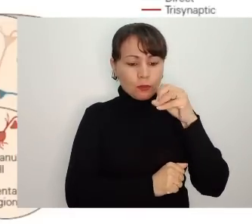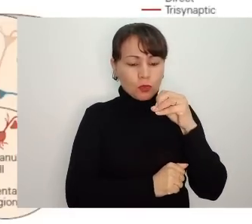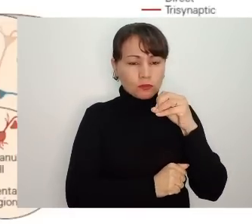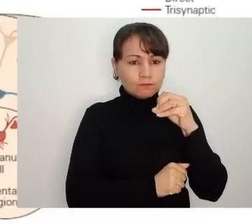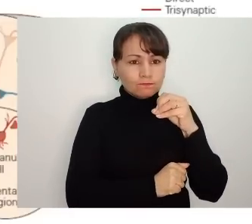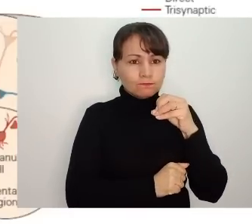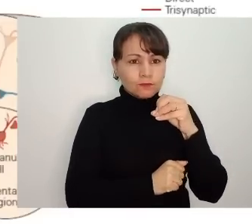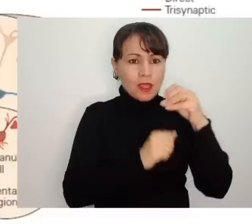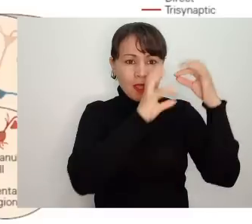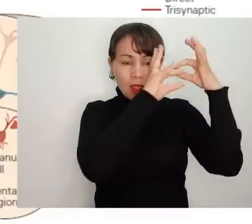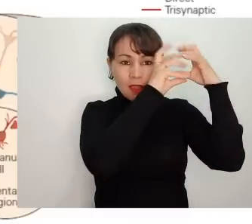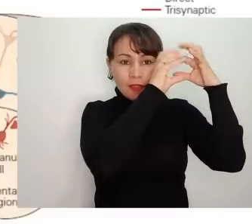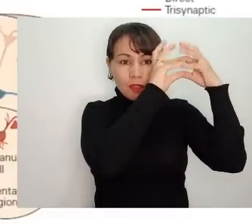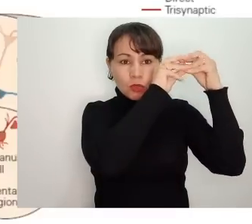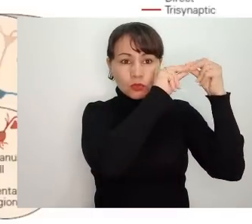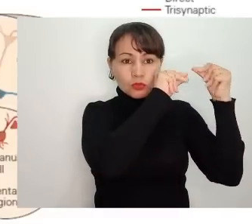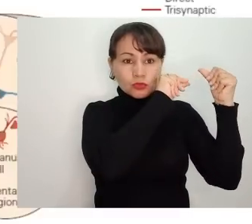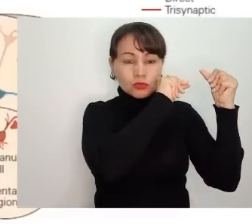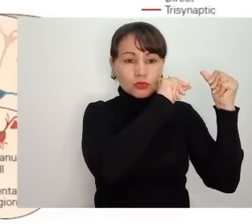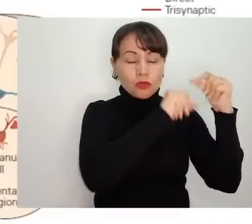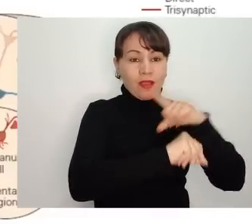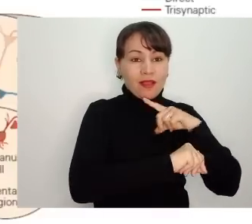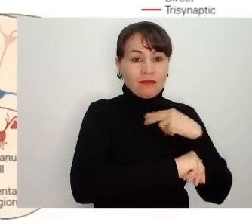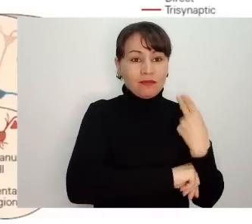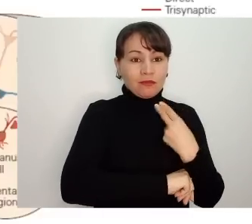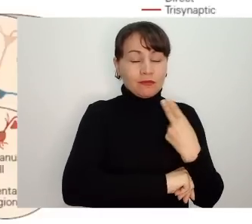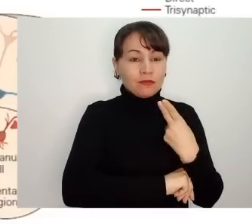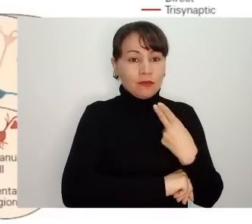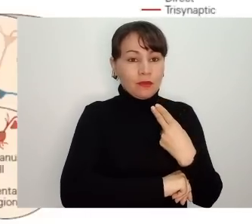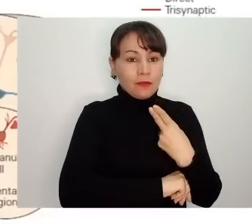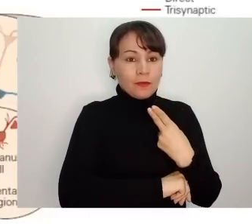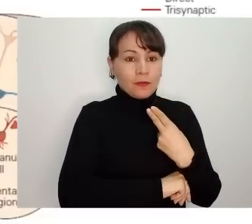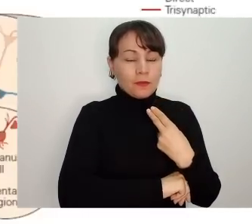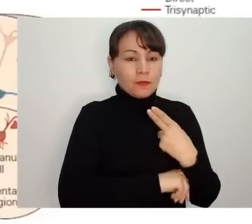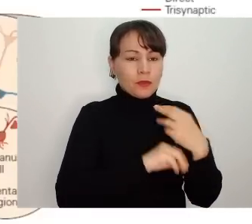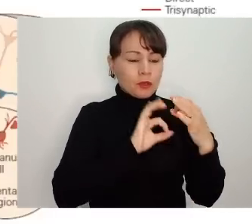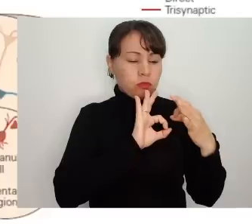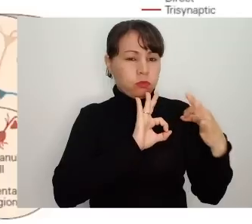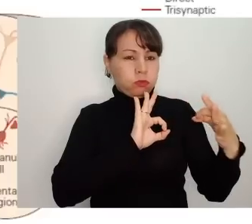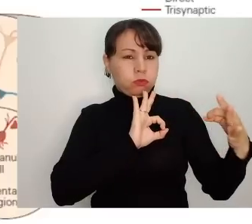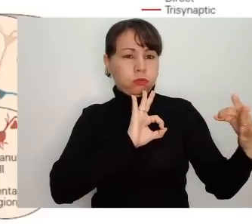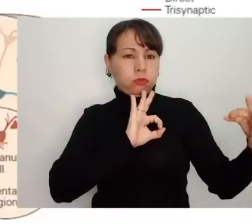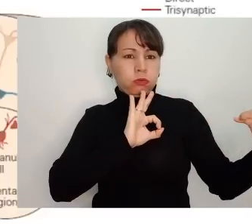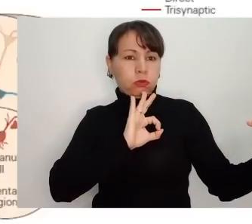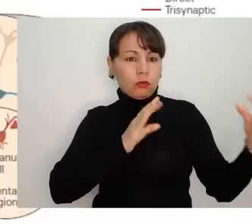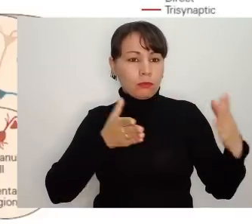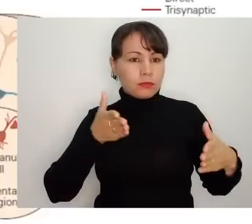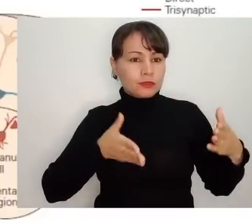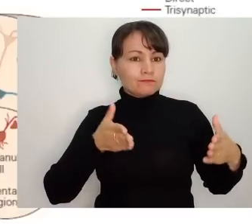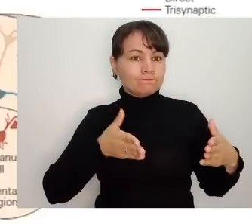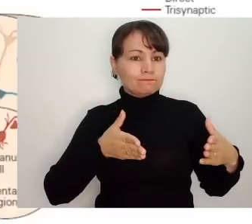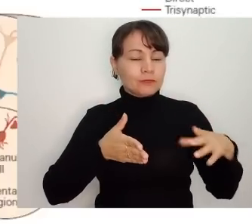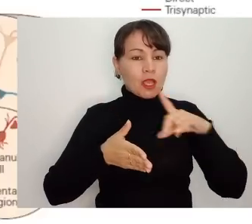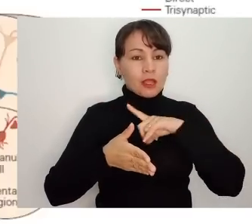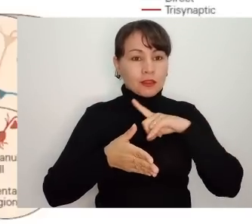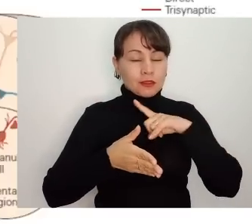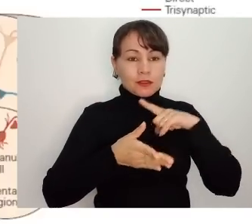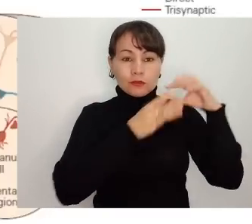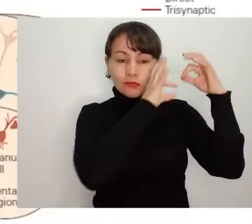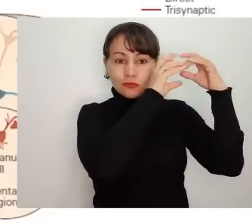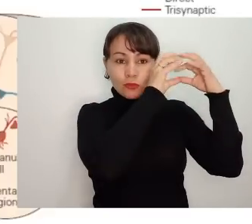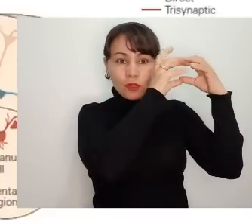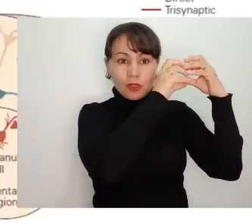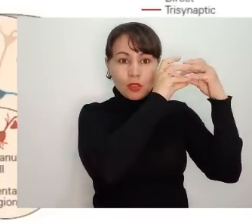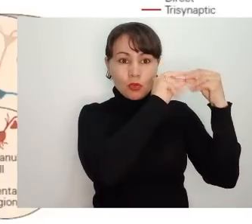a neuroplasticidade, ela é chamada de longa duração. Nós temos